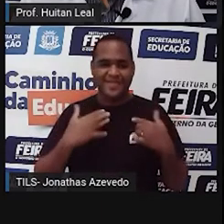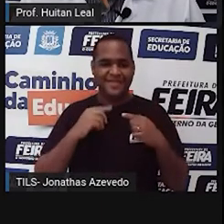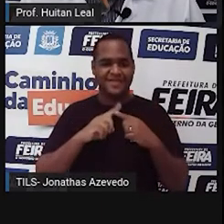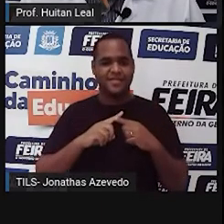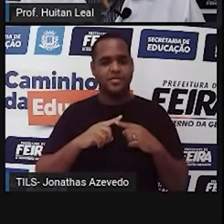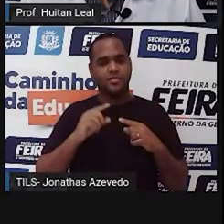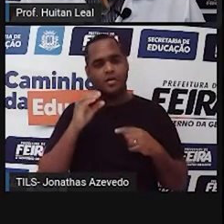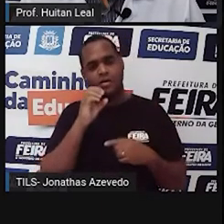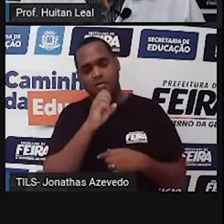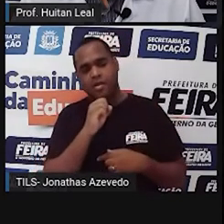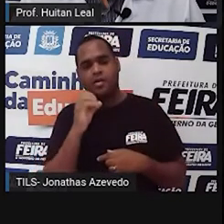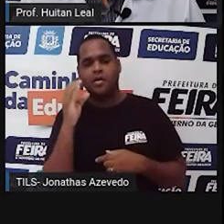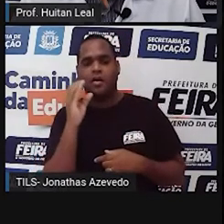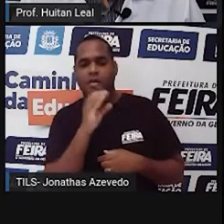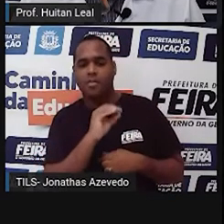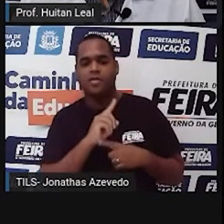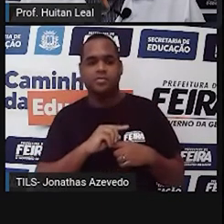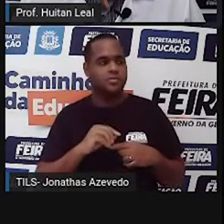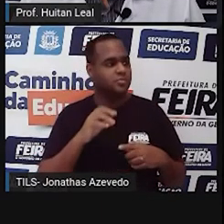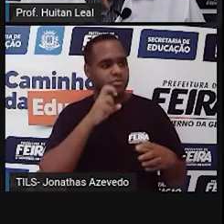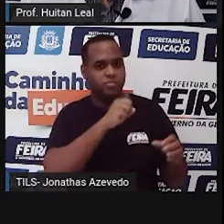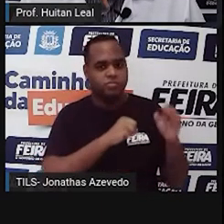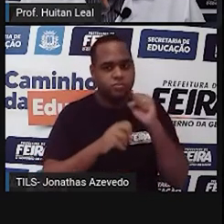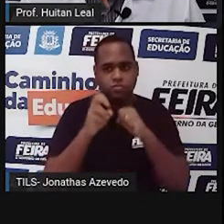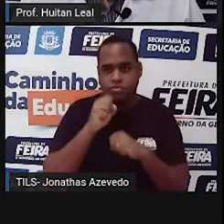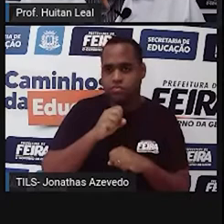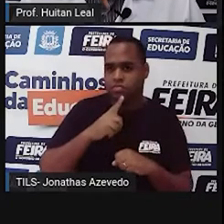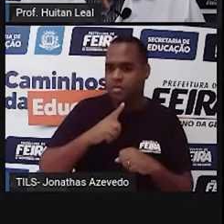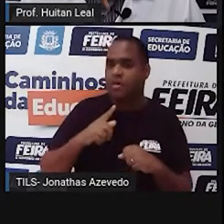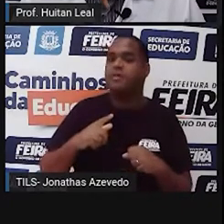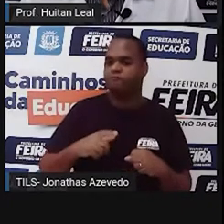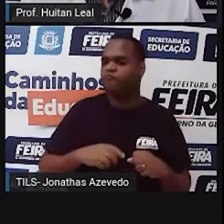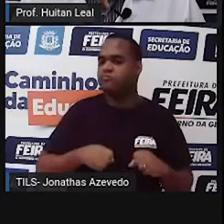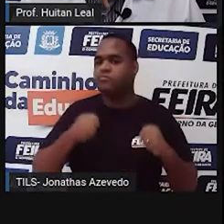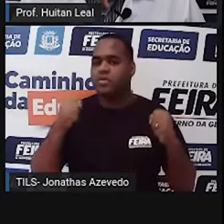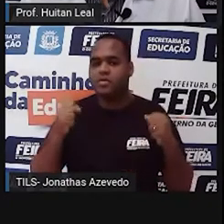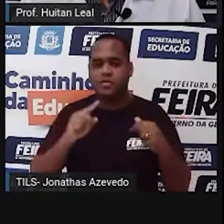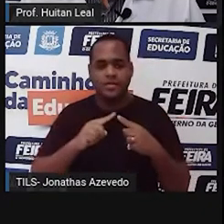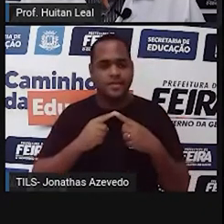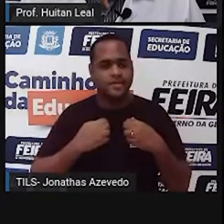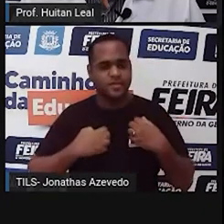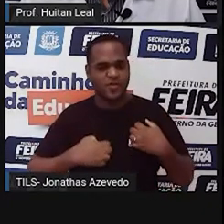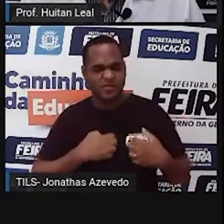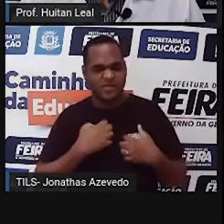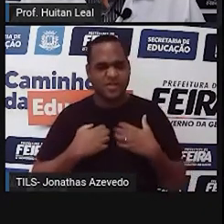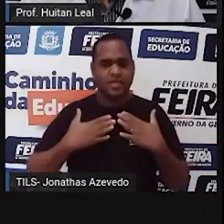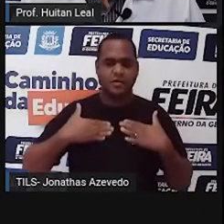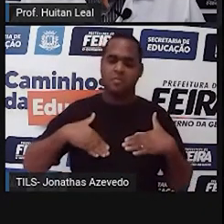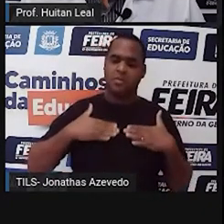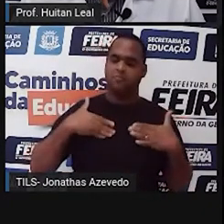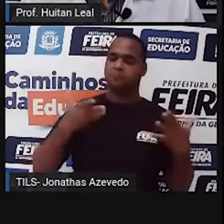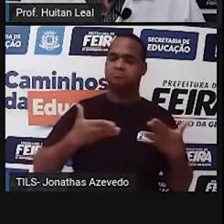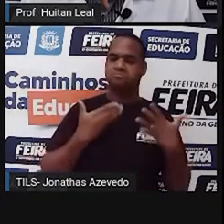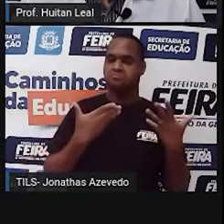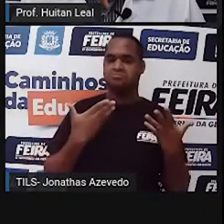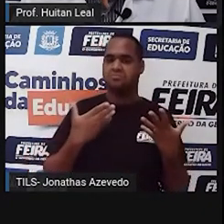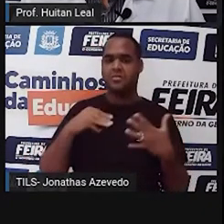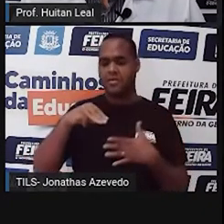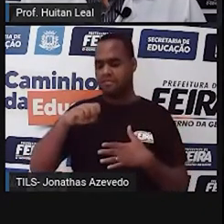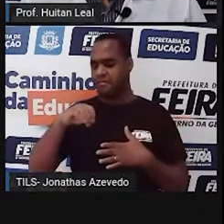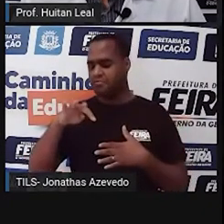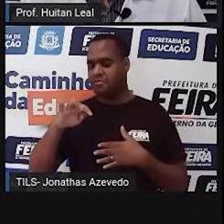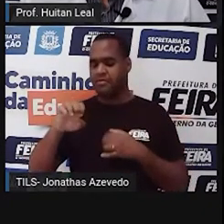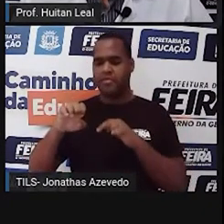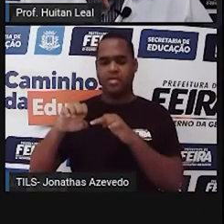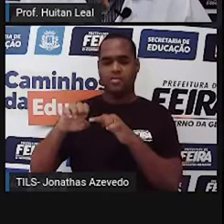lentamente, rapidamente, afobadamente, intensamente, ansiosamente, claramente, alegremente. Então, quando tem